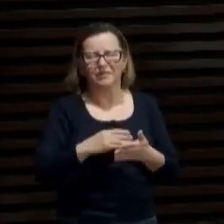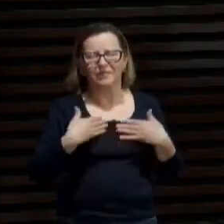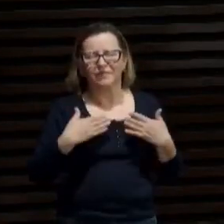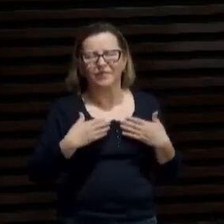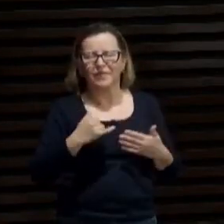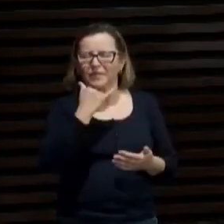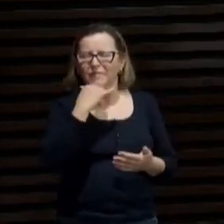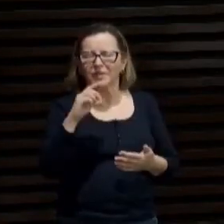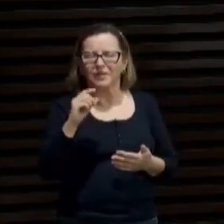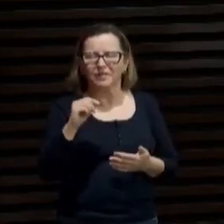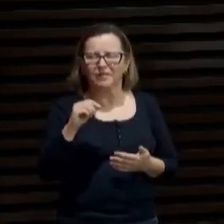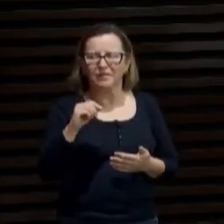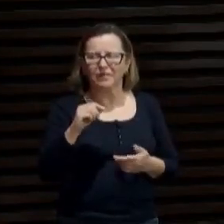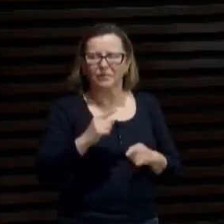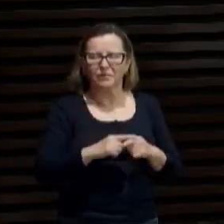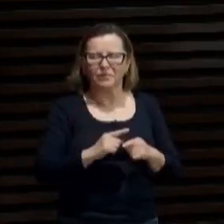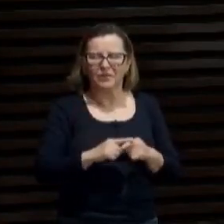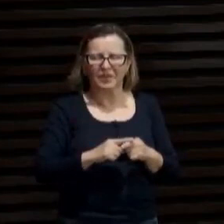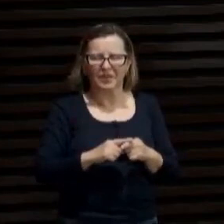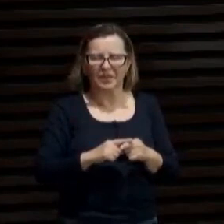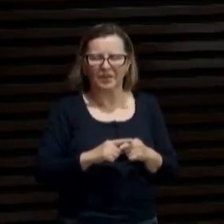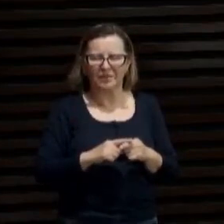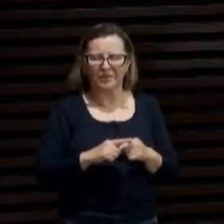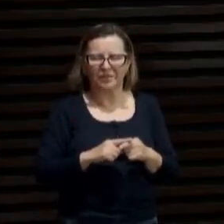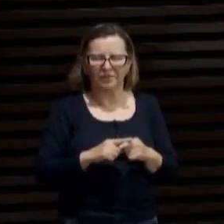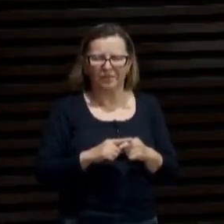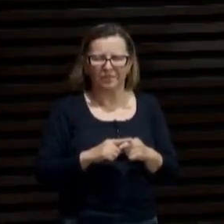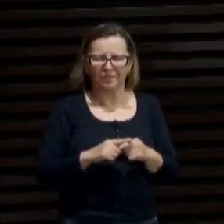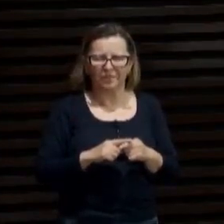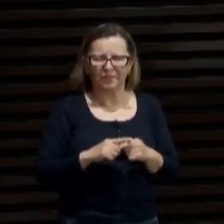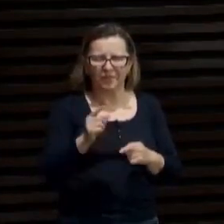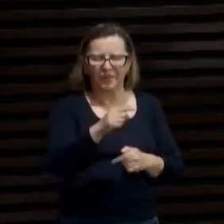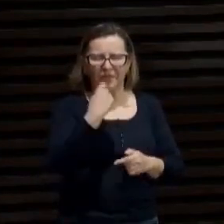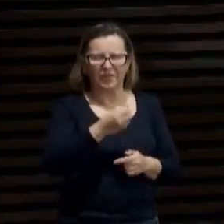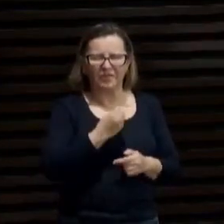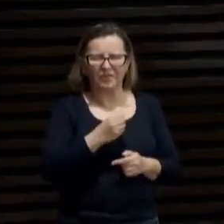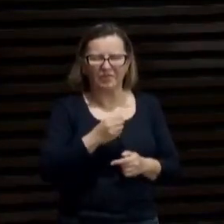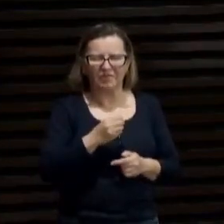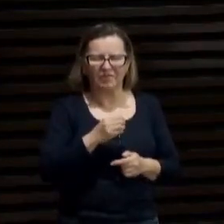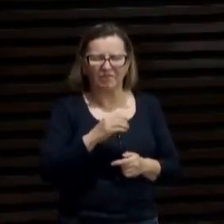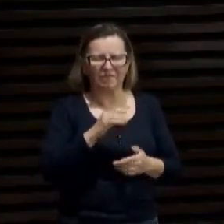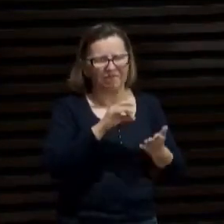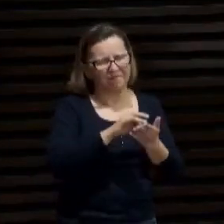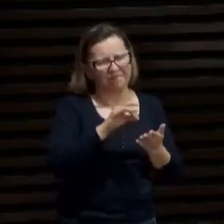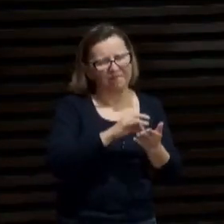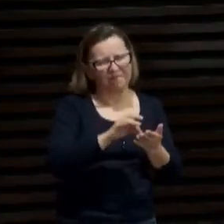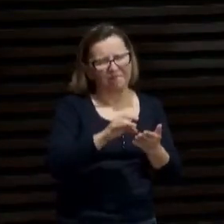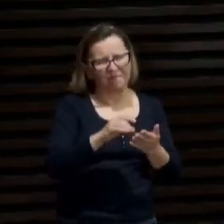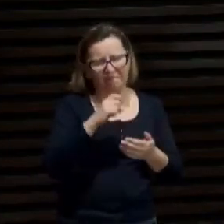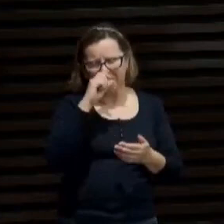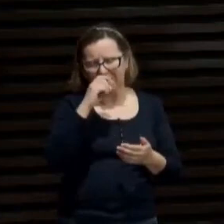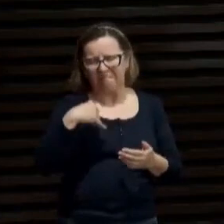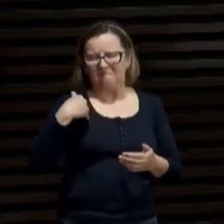Perdoa, Senhor, pelas tantas vezes que temos andado em inimizade, com orgulho,